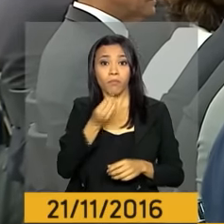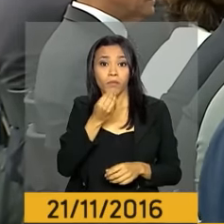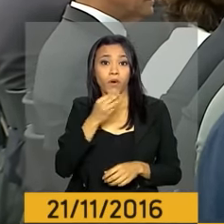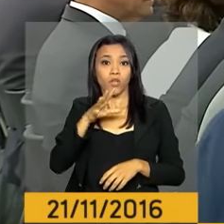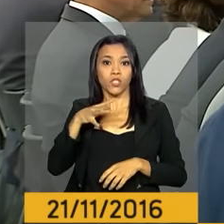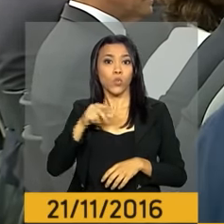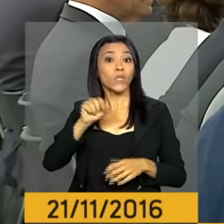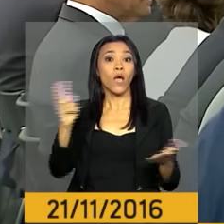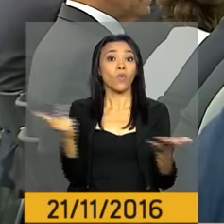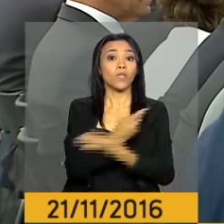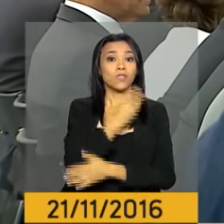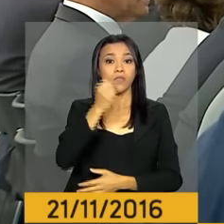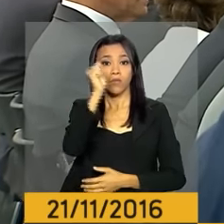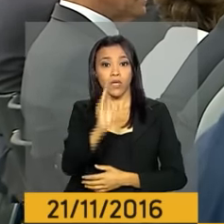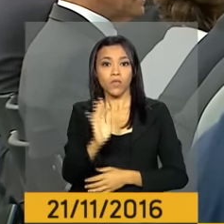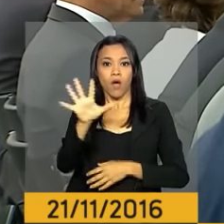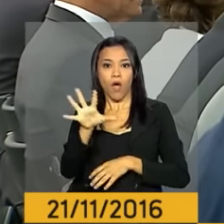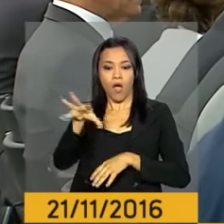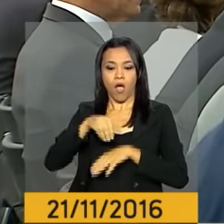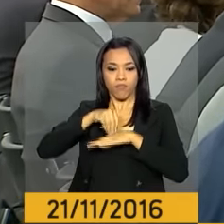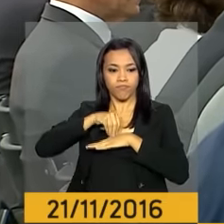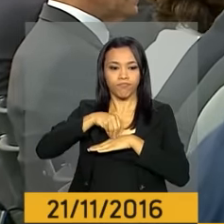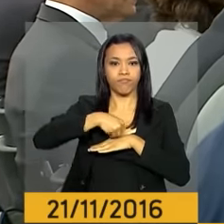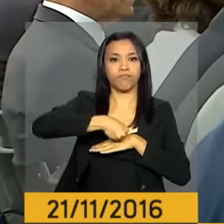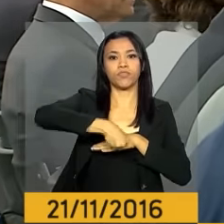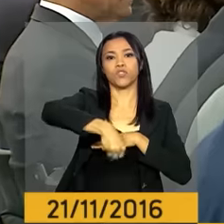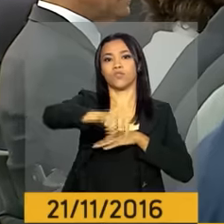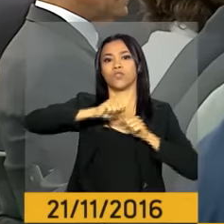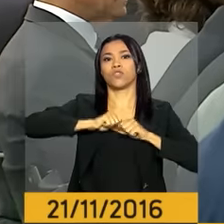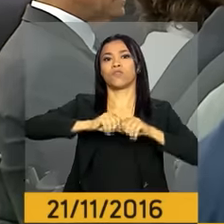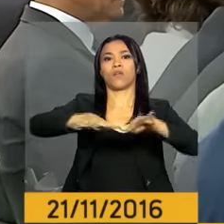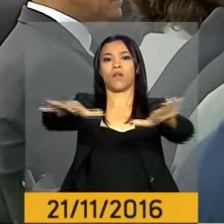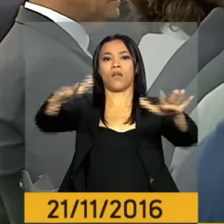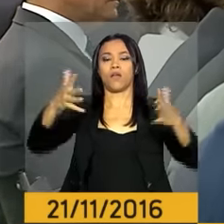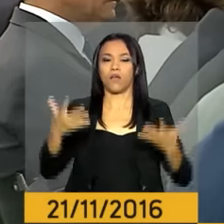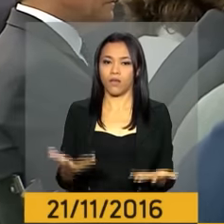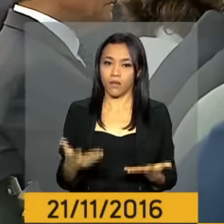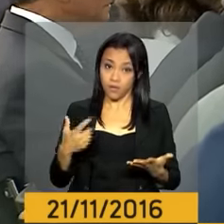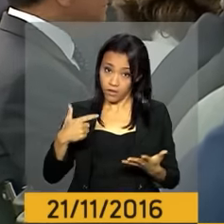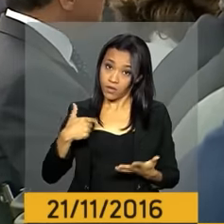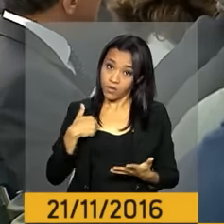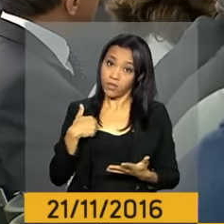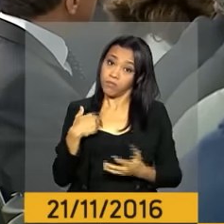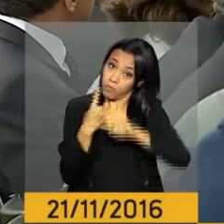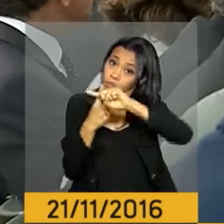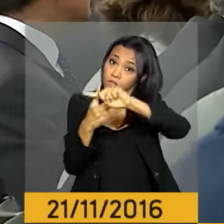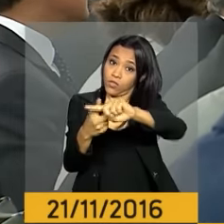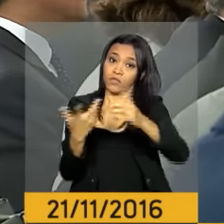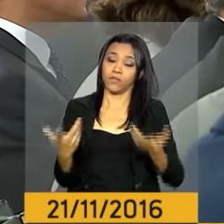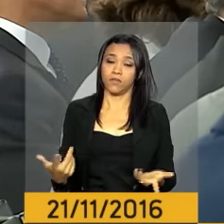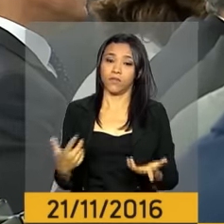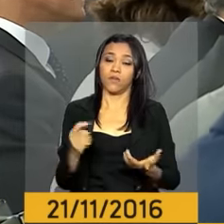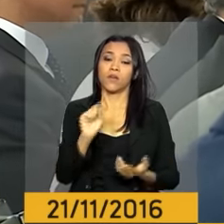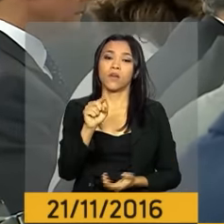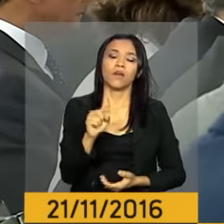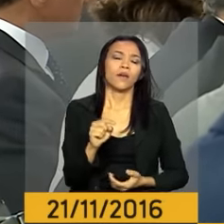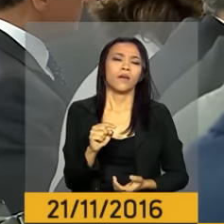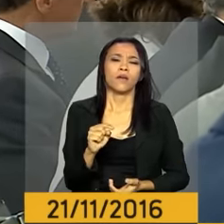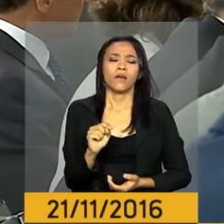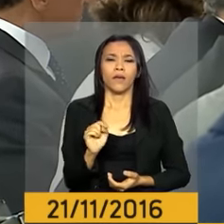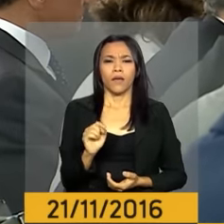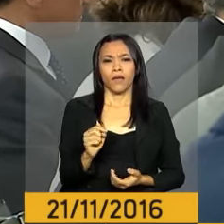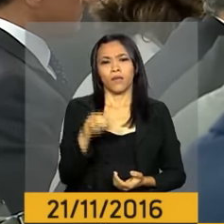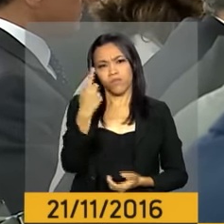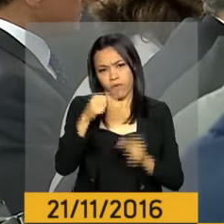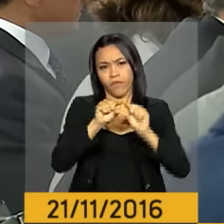que está acontecendo no Brasil. E, ao fazê-lo, penso eu, fazê-lo de maneira positiva. Uma das primeiras frases